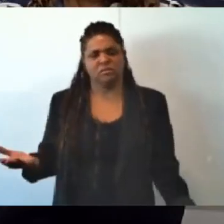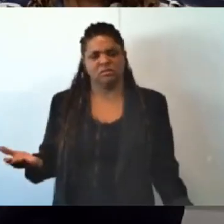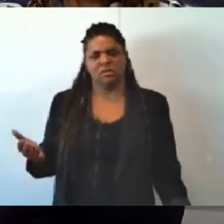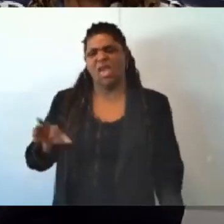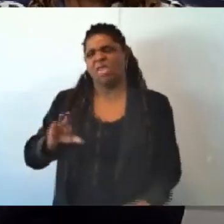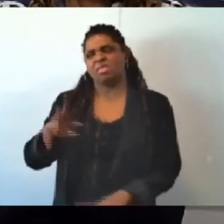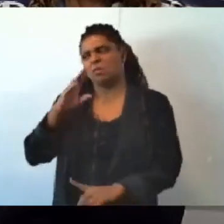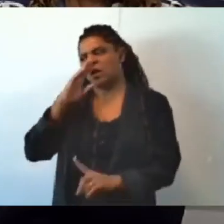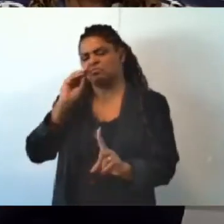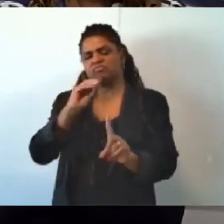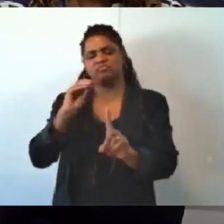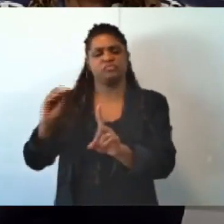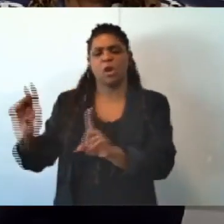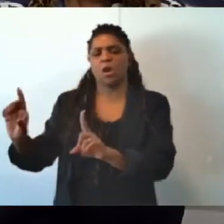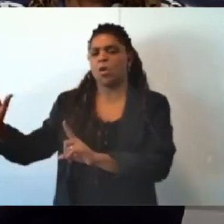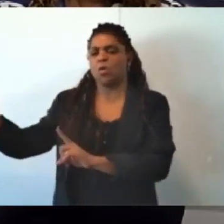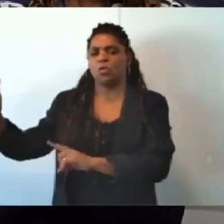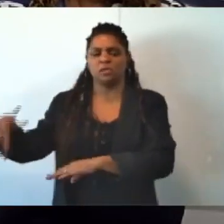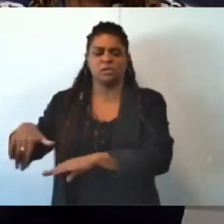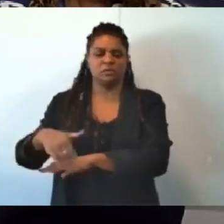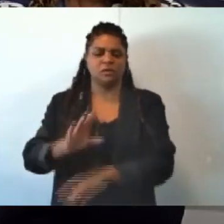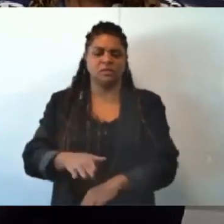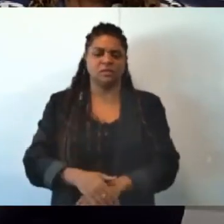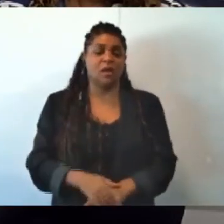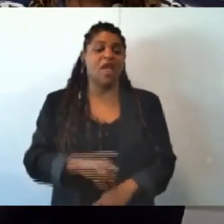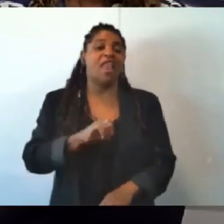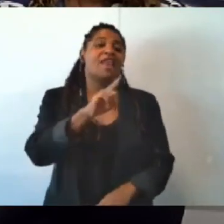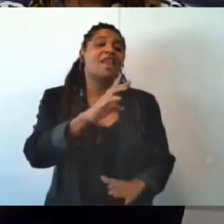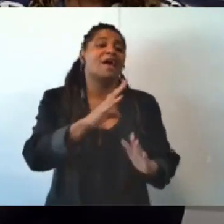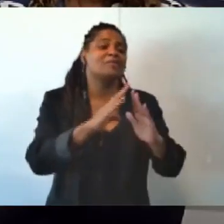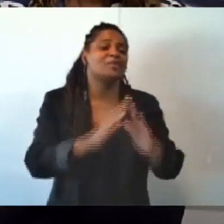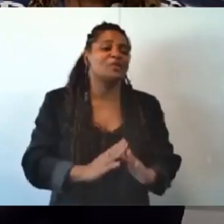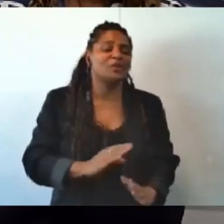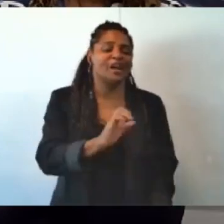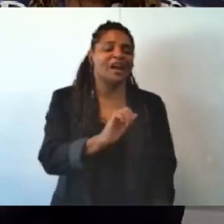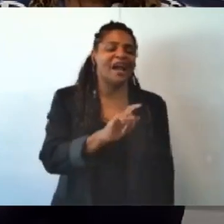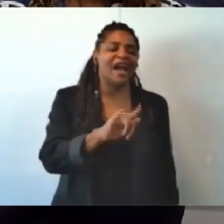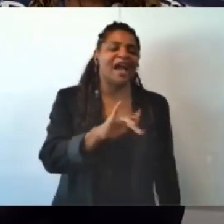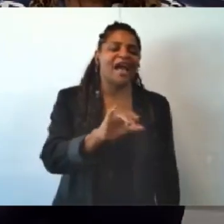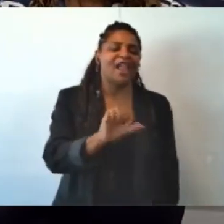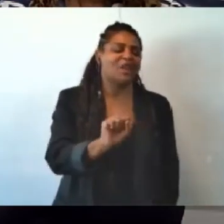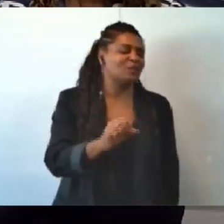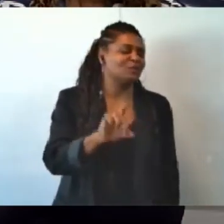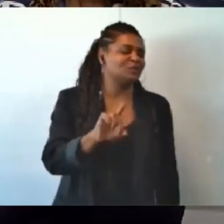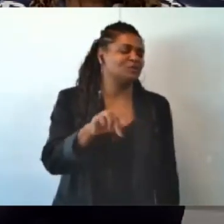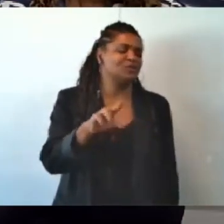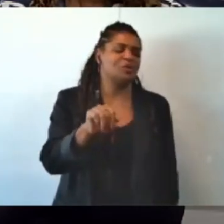Carlos Drummond de Andrade. Tem 8 imóveis tombados.